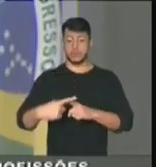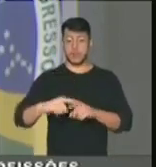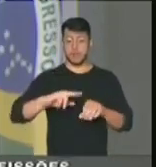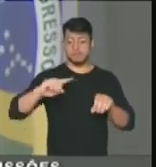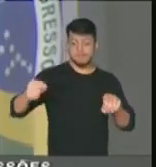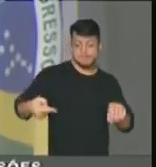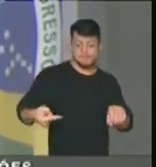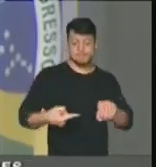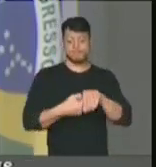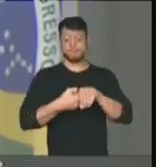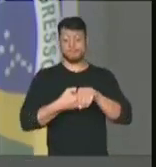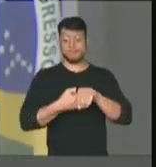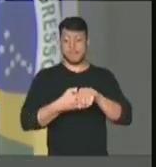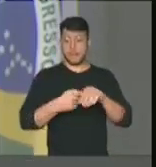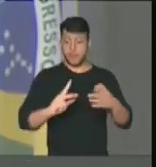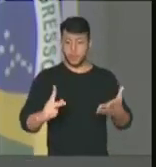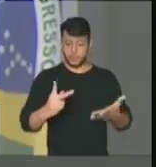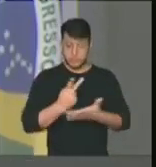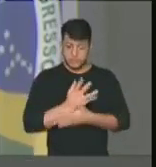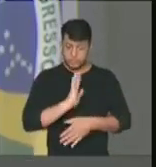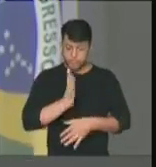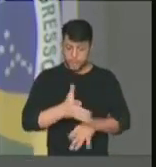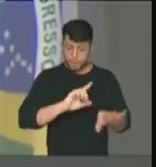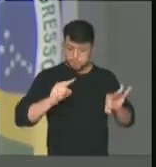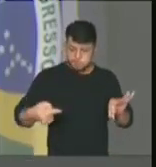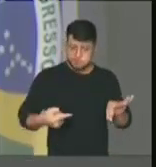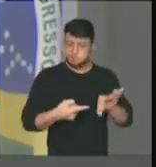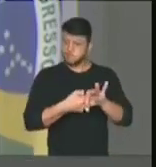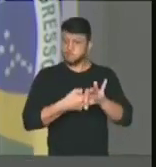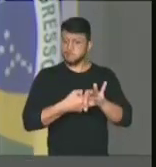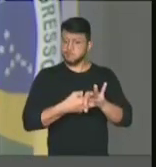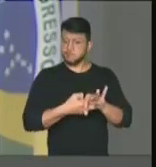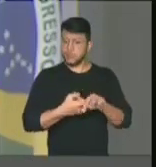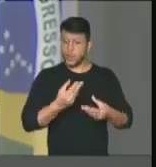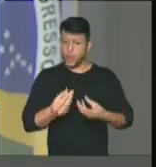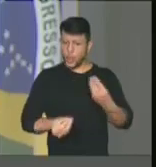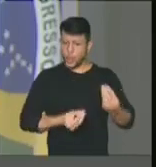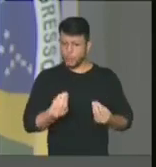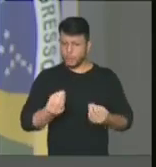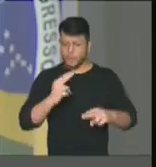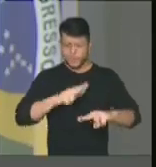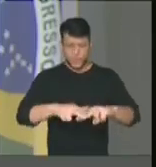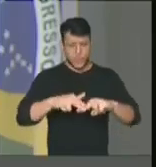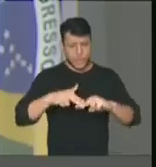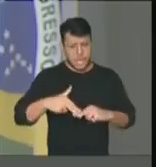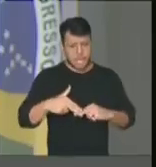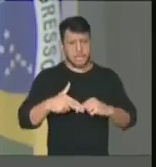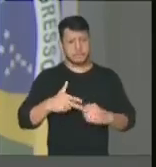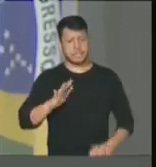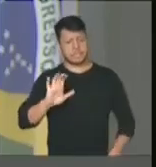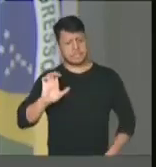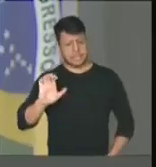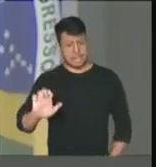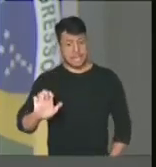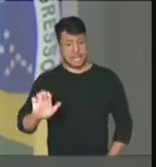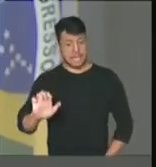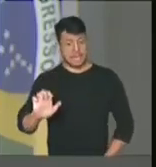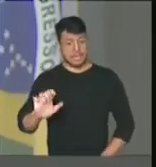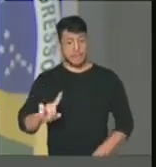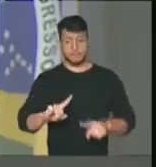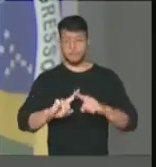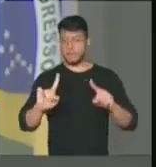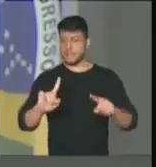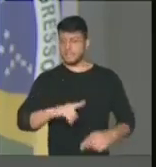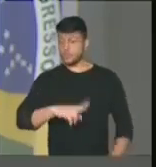através do canal anal em manifestações da esquerda e eu nunca